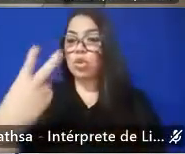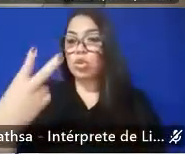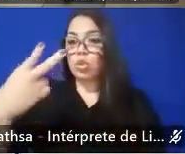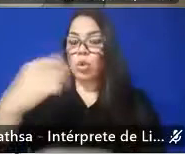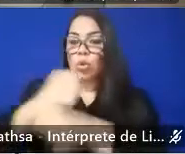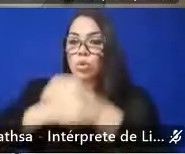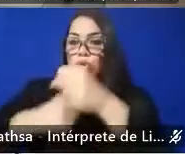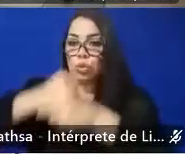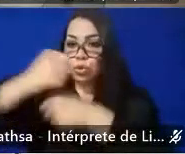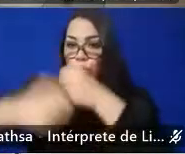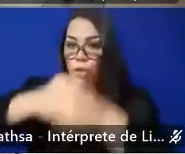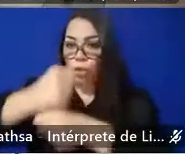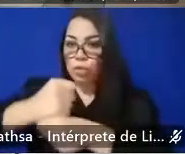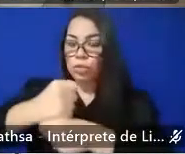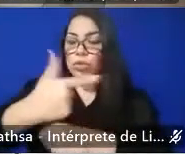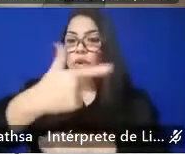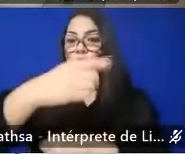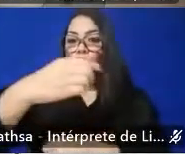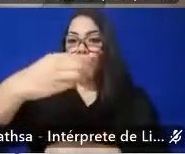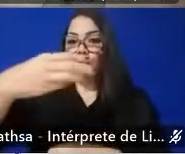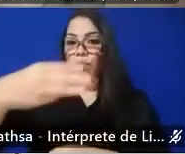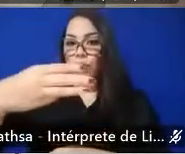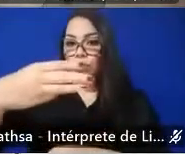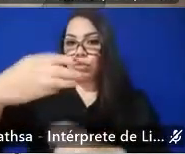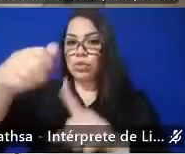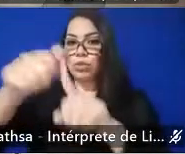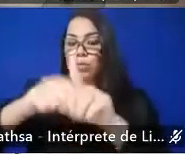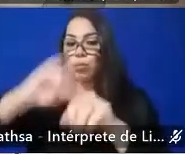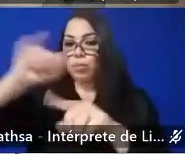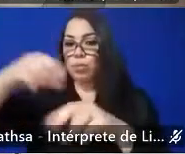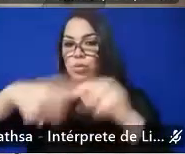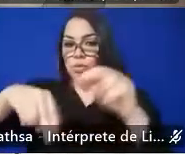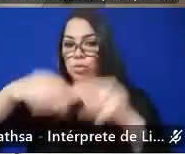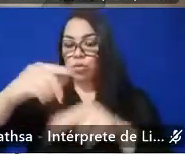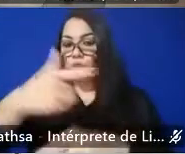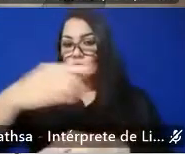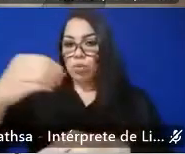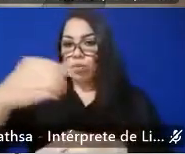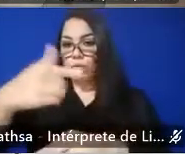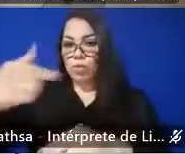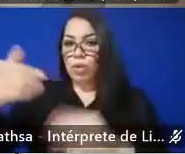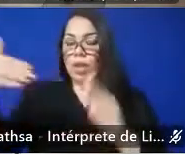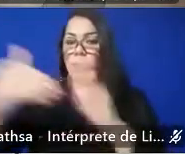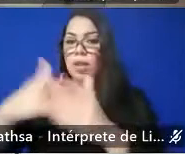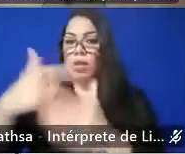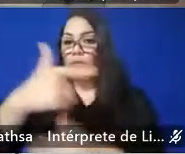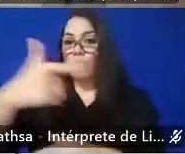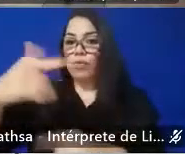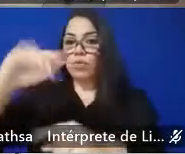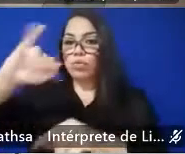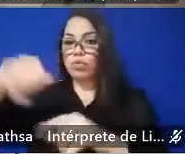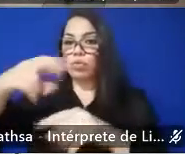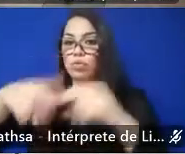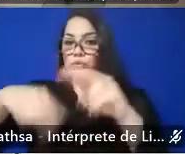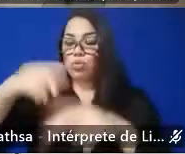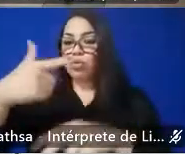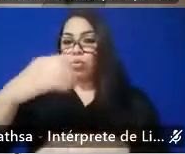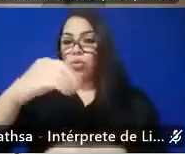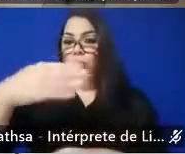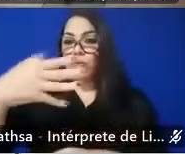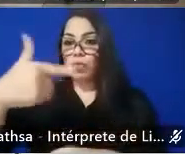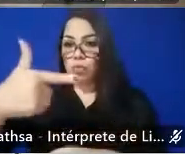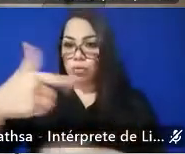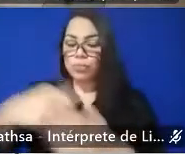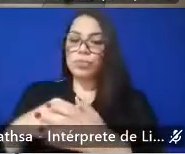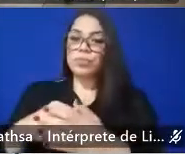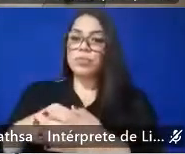exercido entre Vinte e Três de julho de dois mil e 22 e 22 o 22024 aos 22 dias do